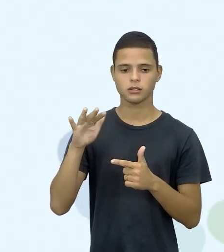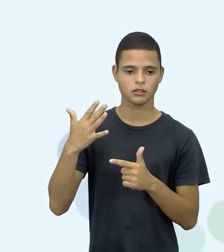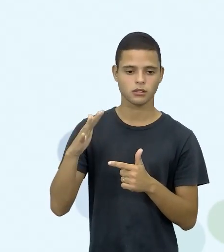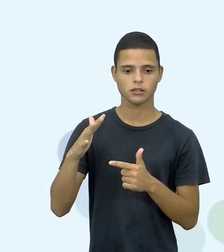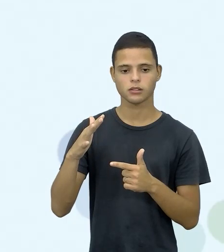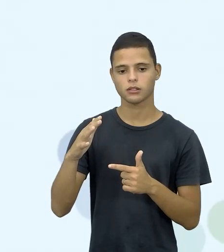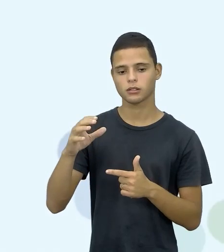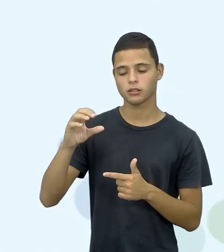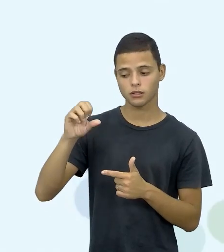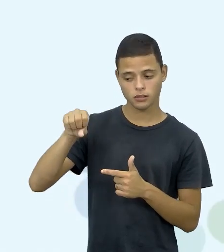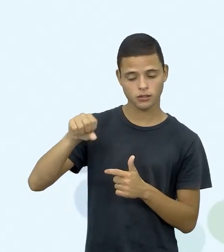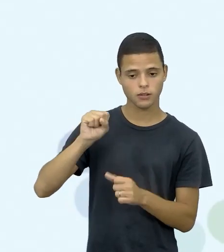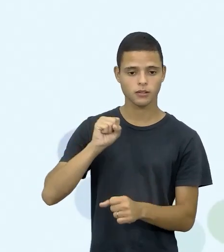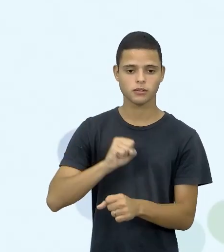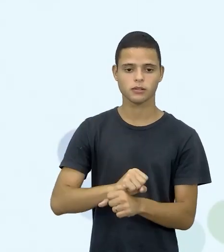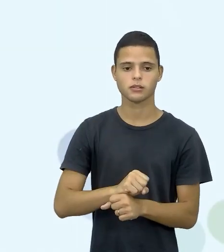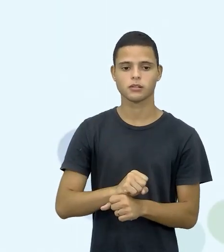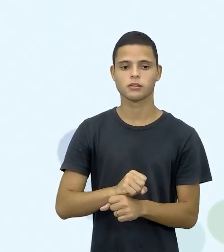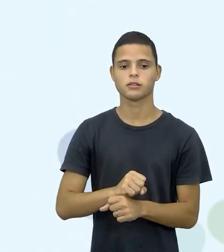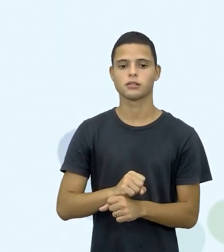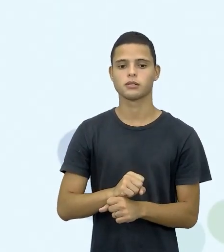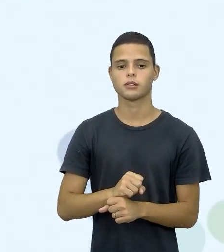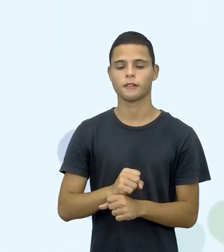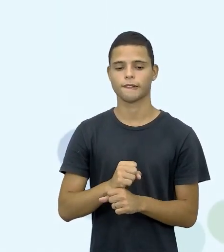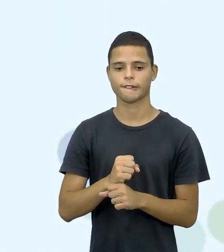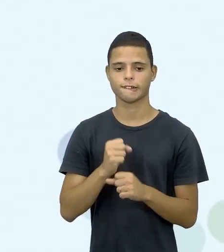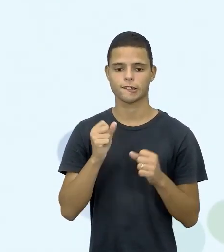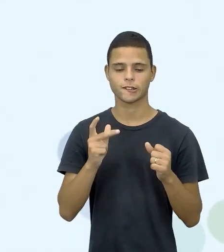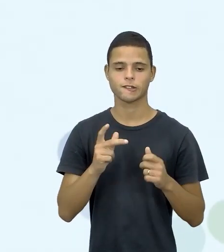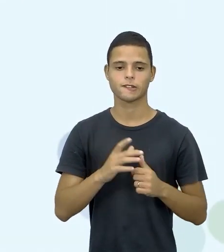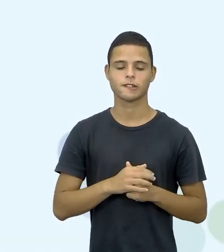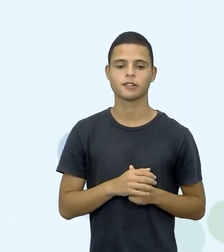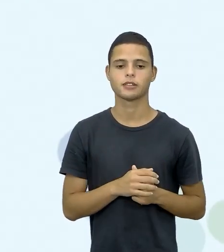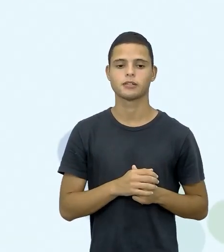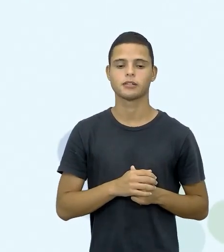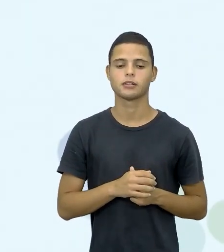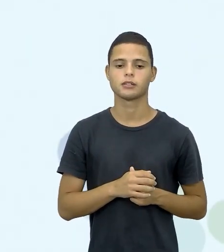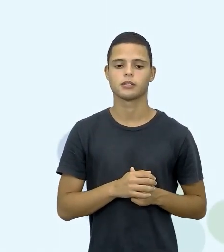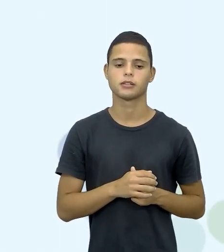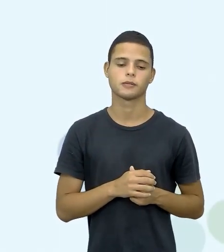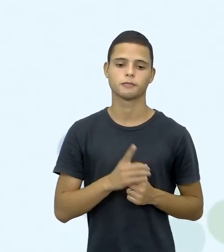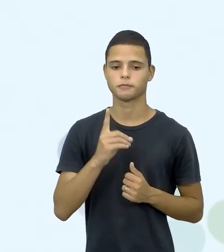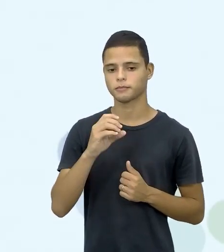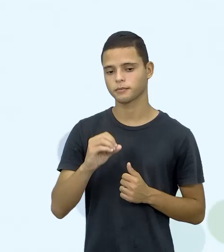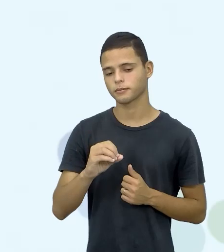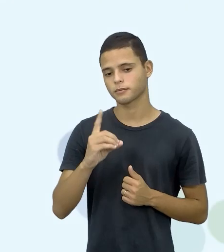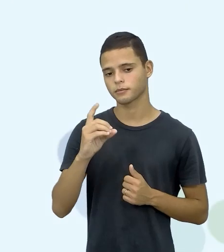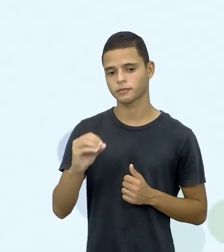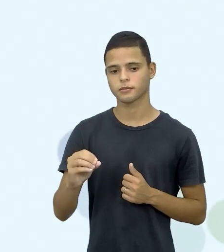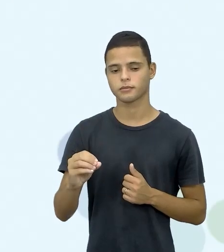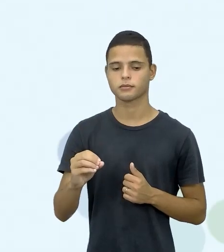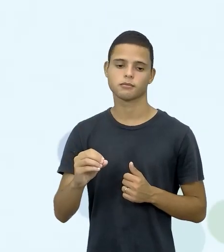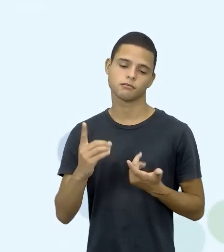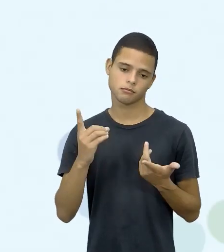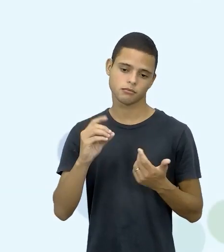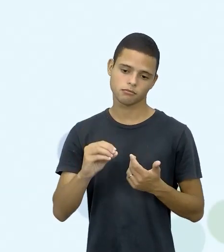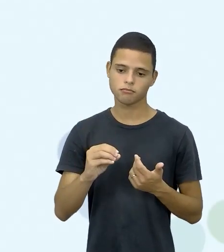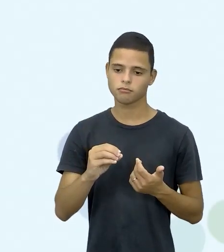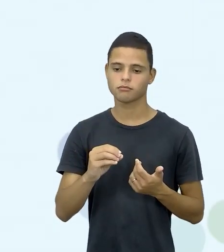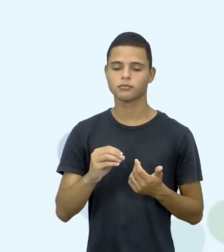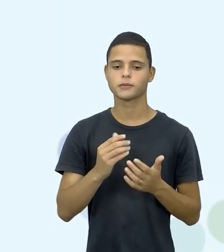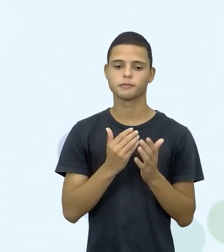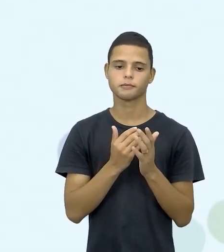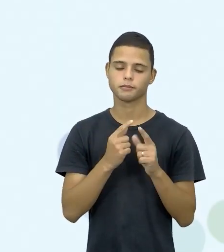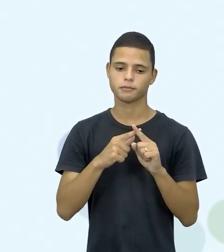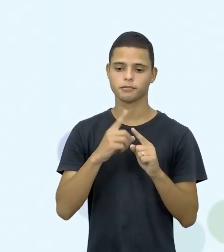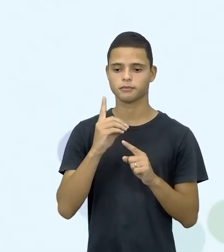né? Aqui para andar 10 centímetros, ó. A média de 10 e 10 é o próprio 10, né? 10 mais